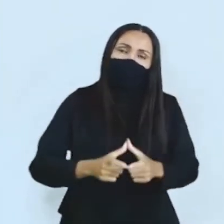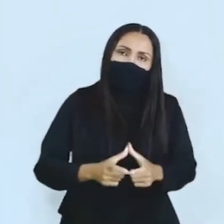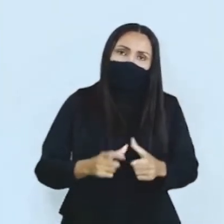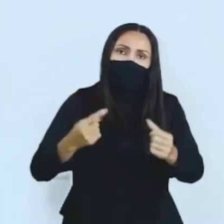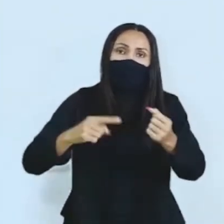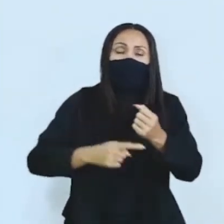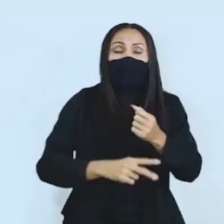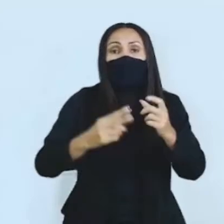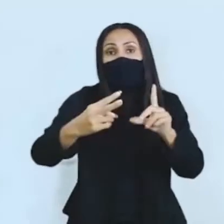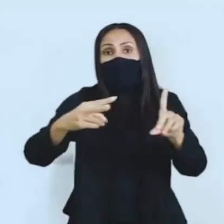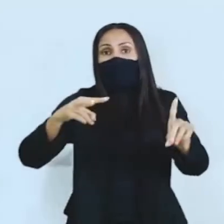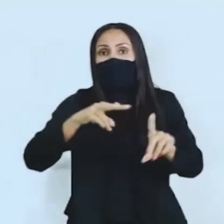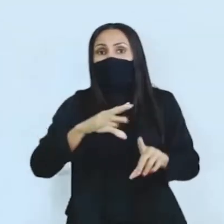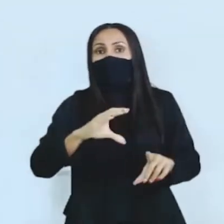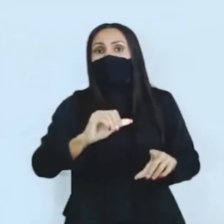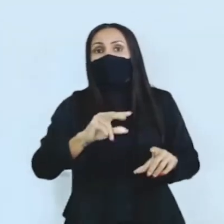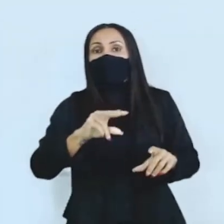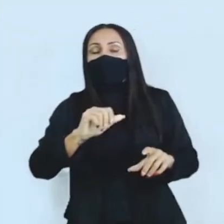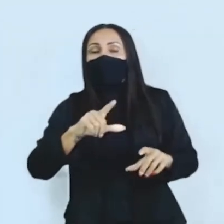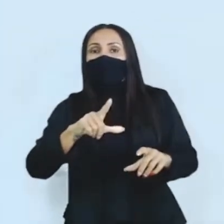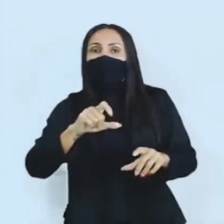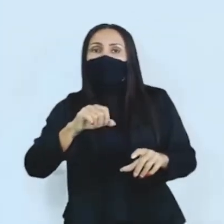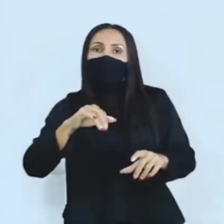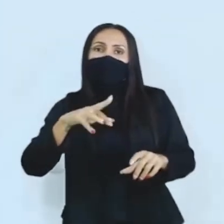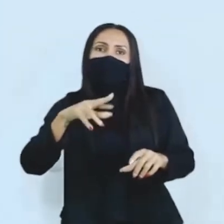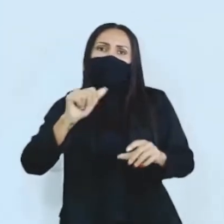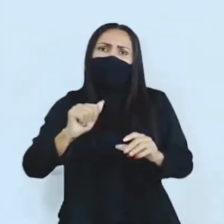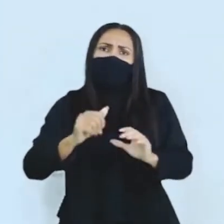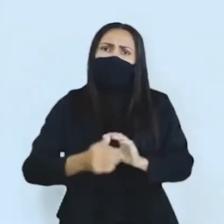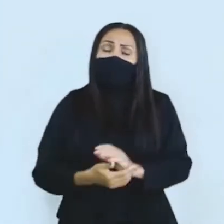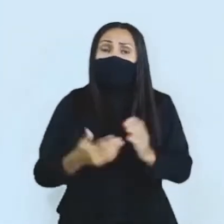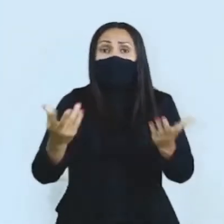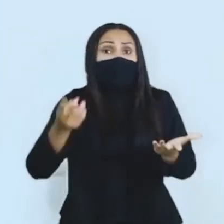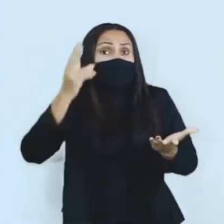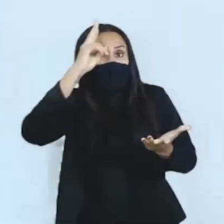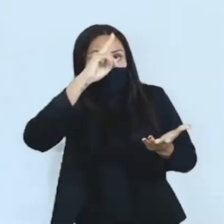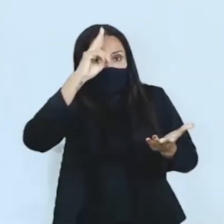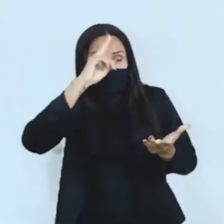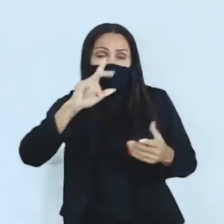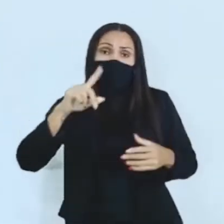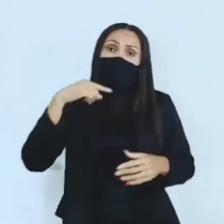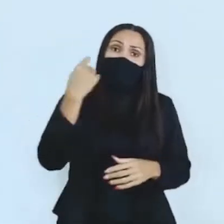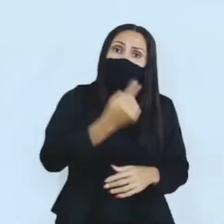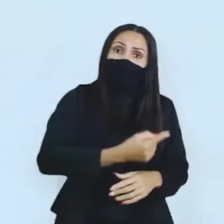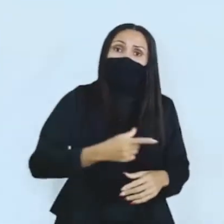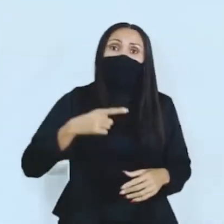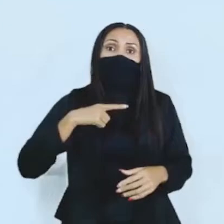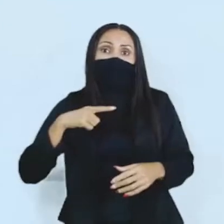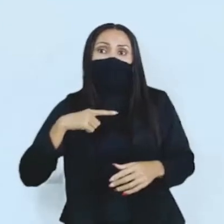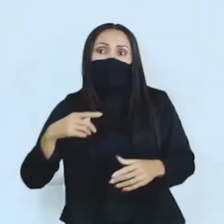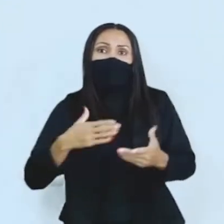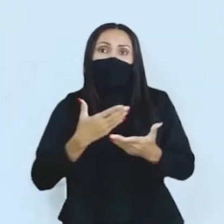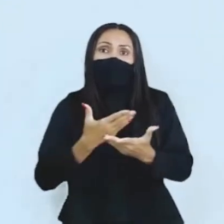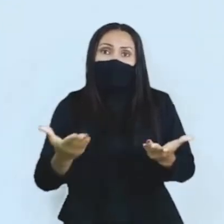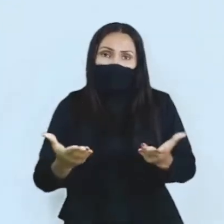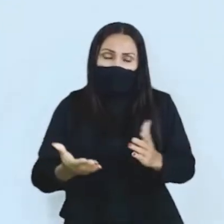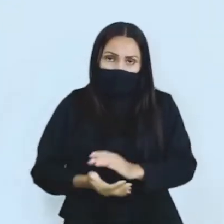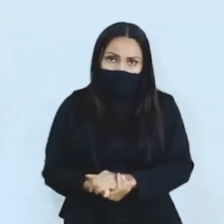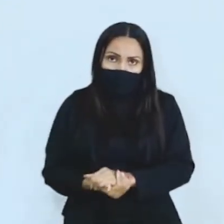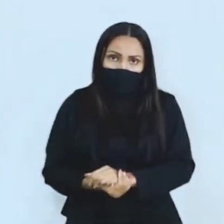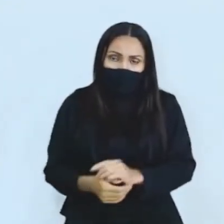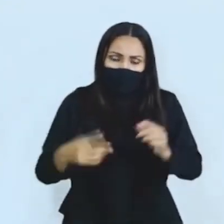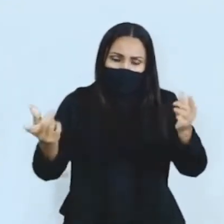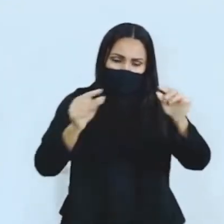numa perspectiva cavaleira. E lembrando que nós temos esses